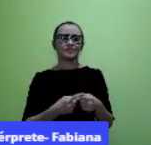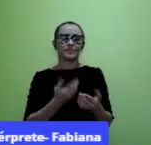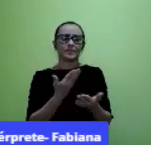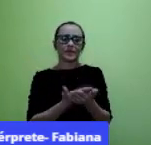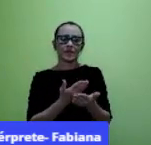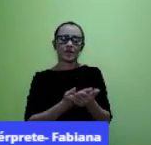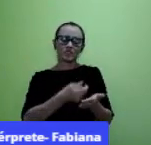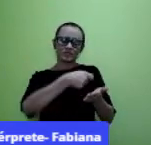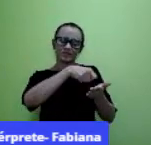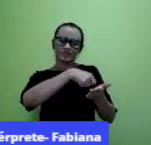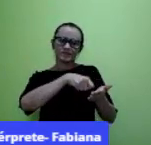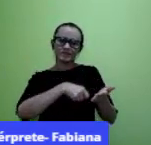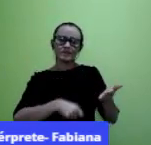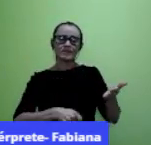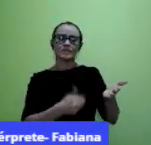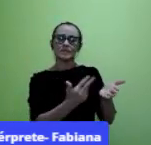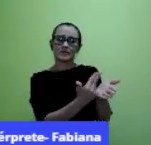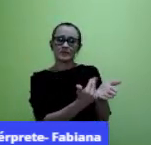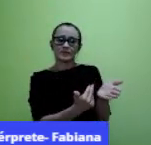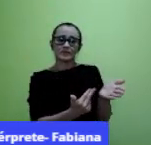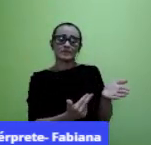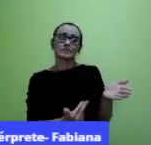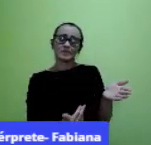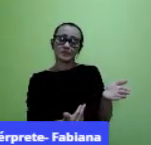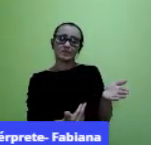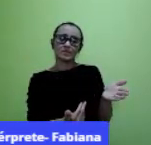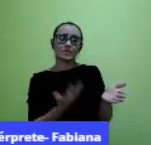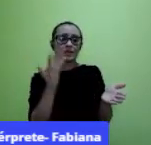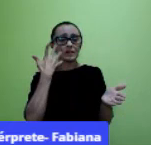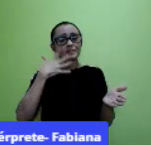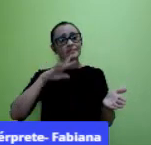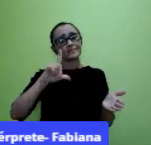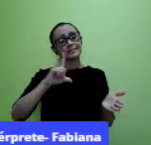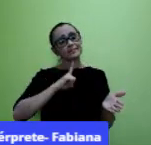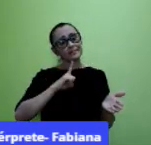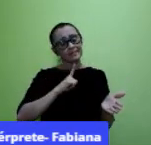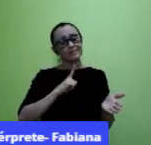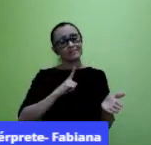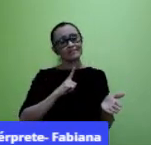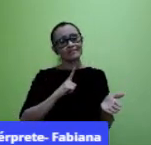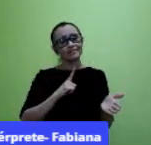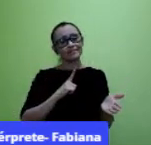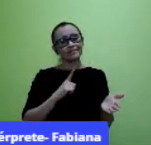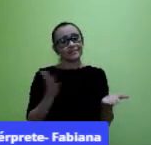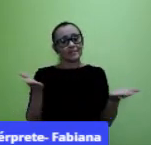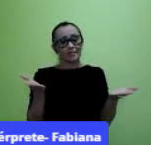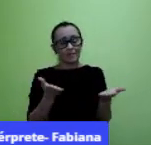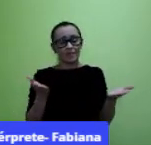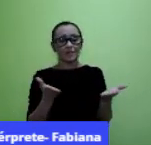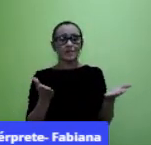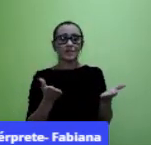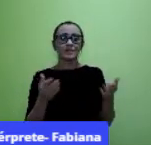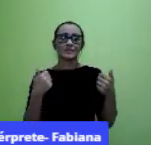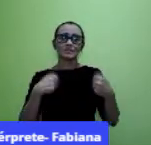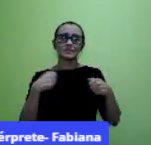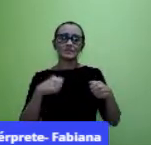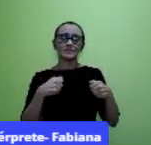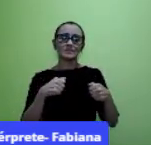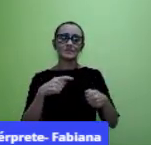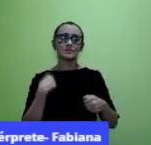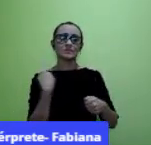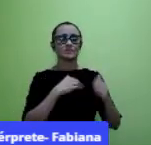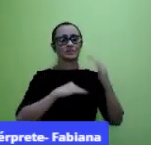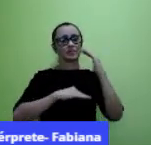aulas de desenho, ela já tem. O que ela está precisando nesse momento, então? De nós, profissionais de educação física,